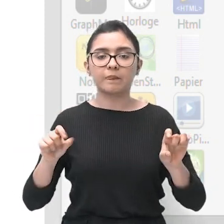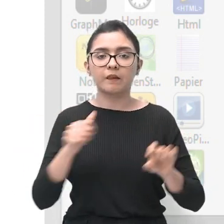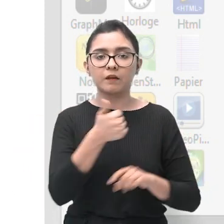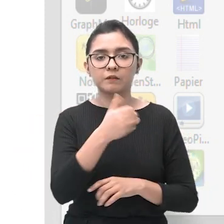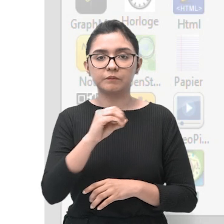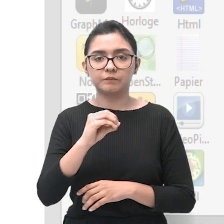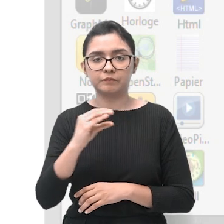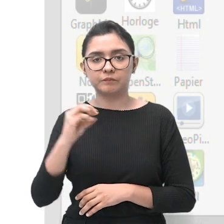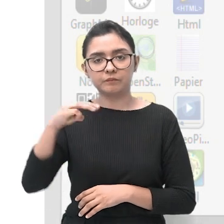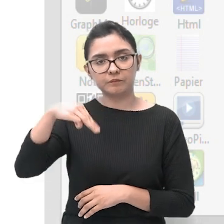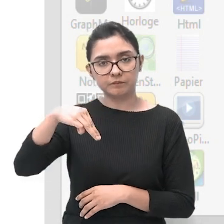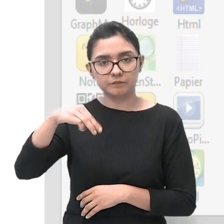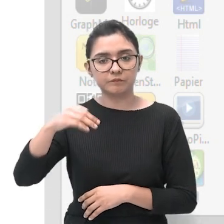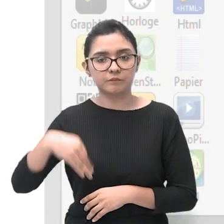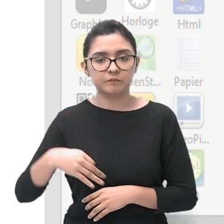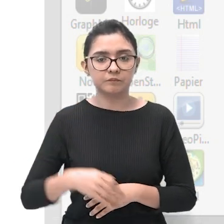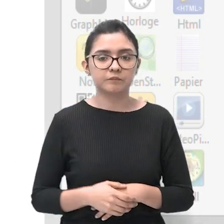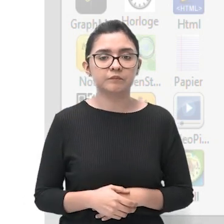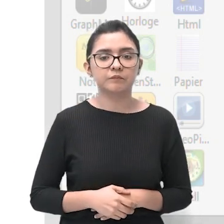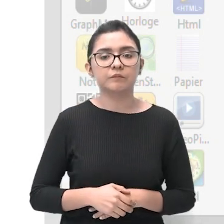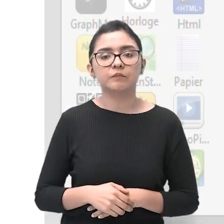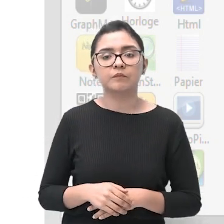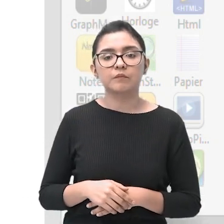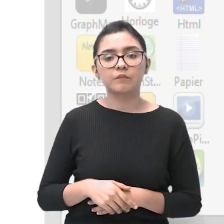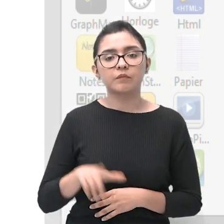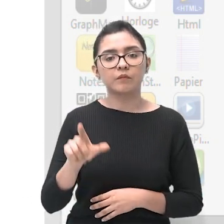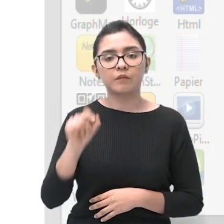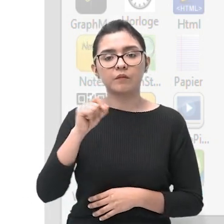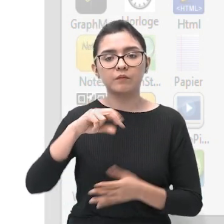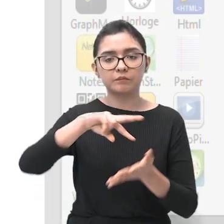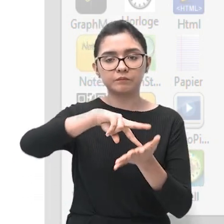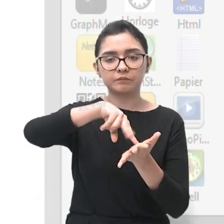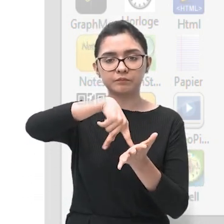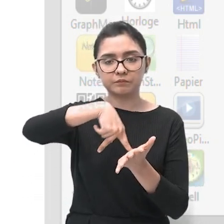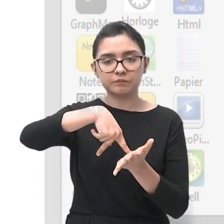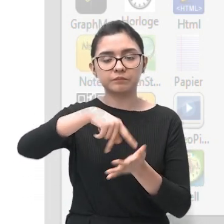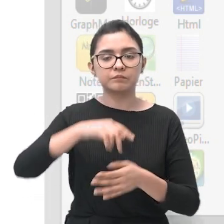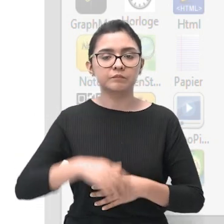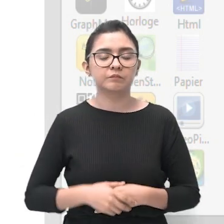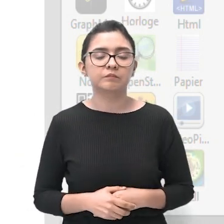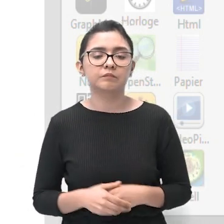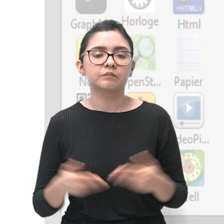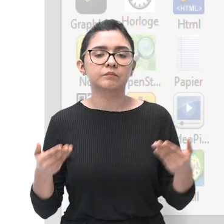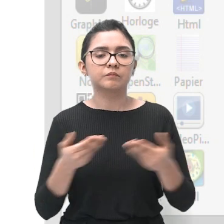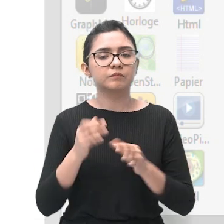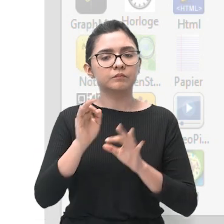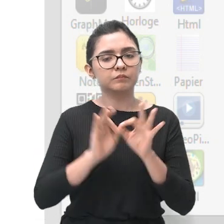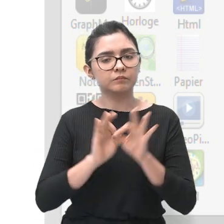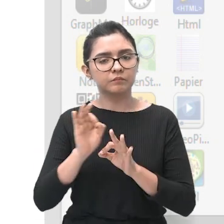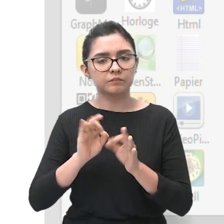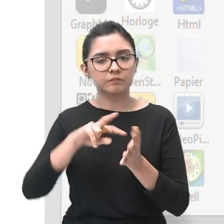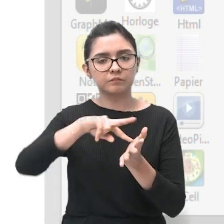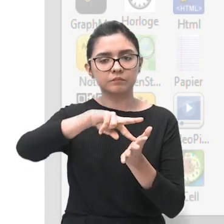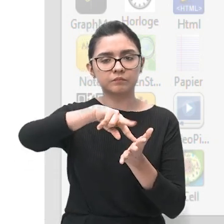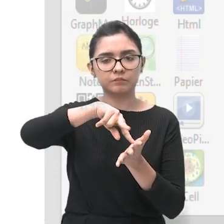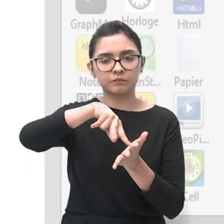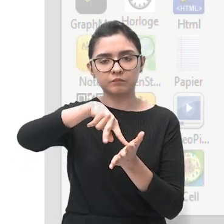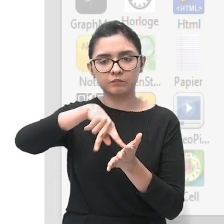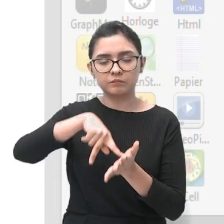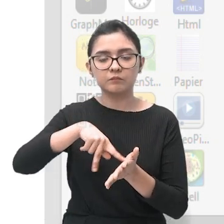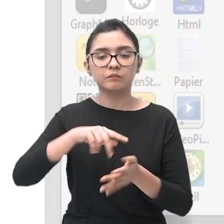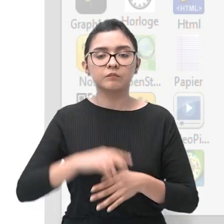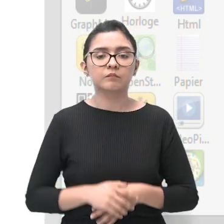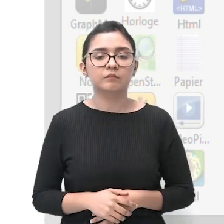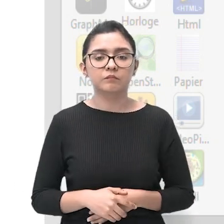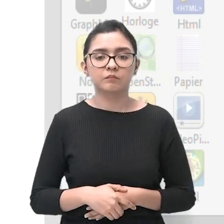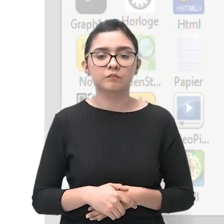centímetros. Pronto. Pegamos o compasso e vamos aqui. Vamos graduar ele aqui para o primeiro